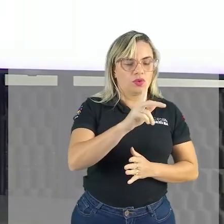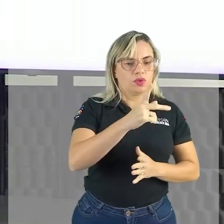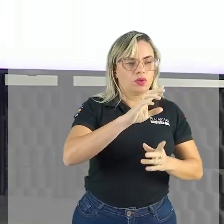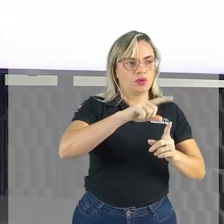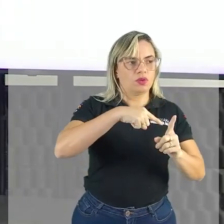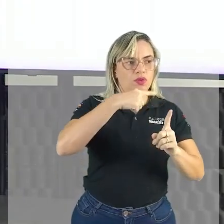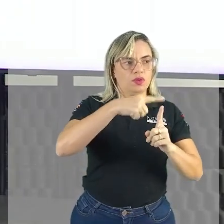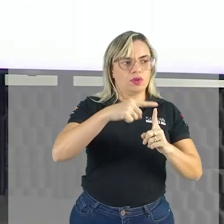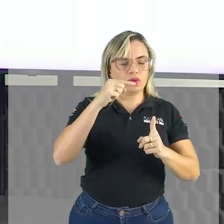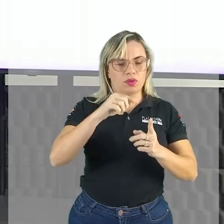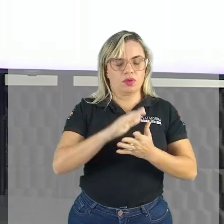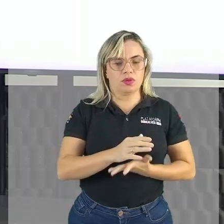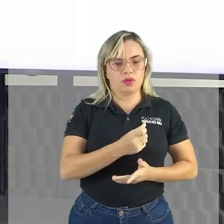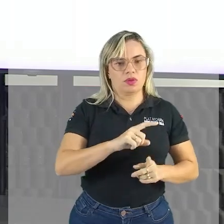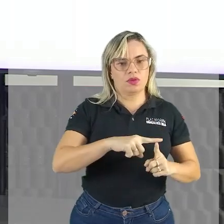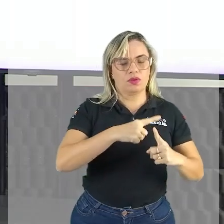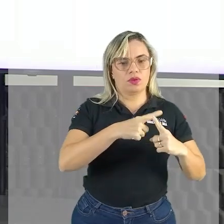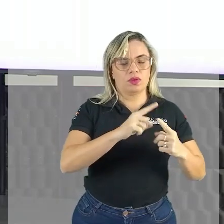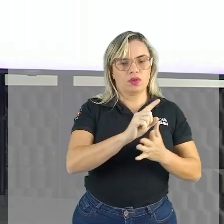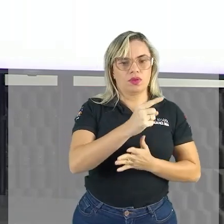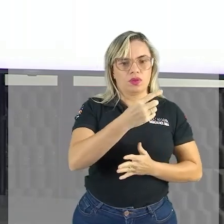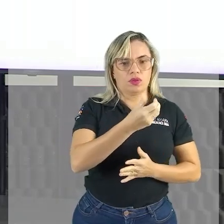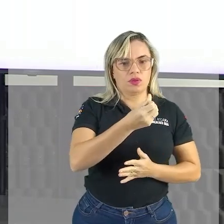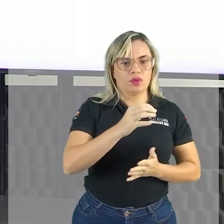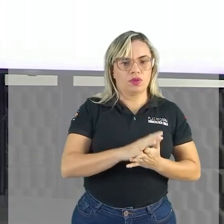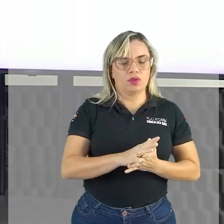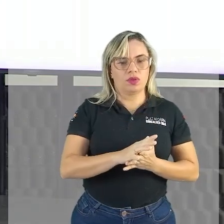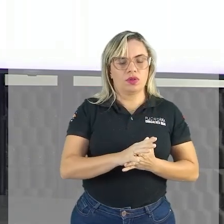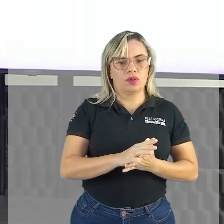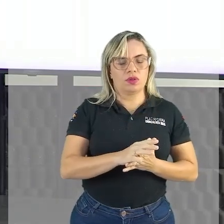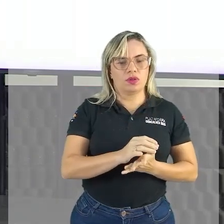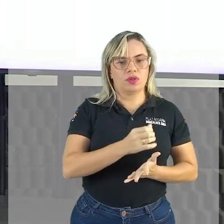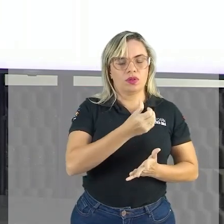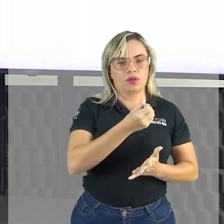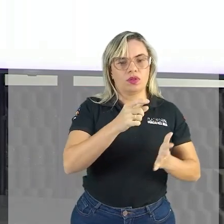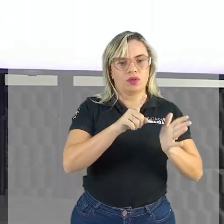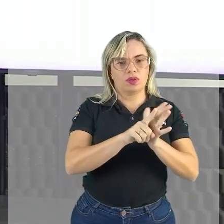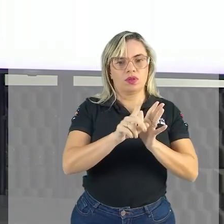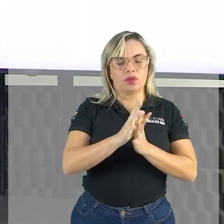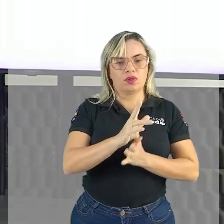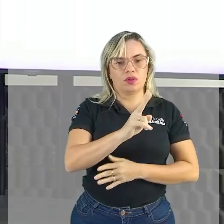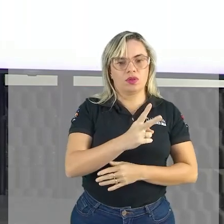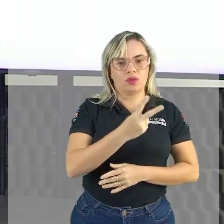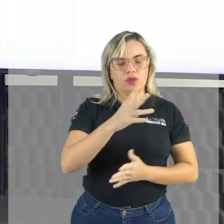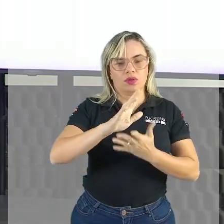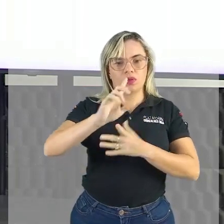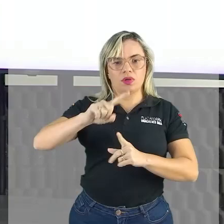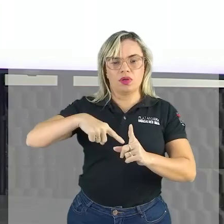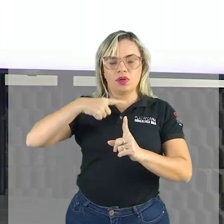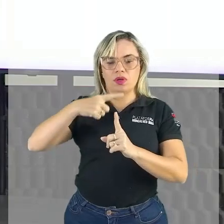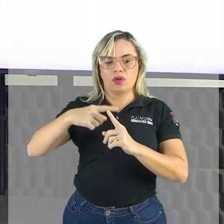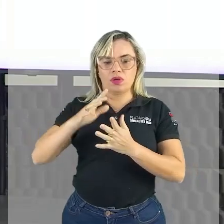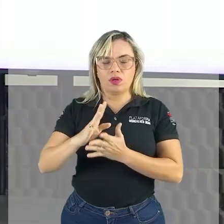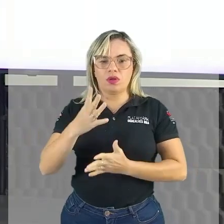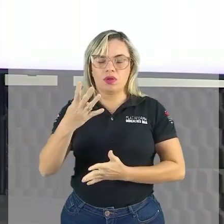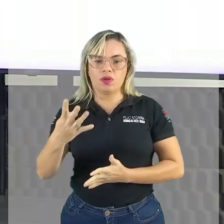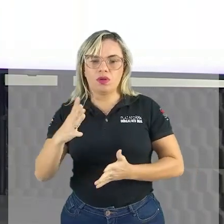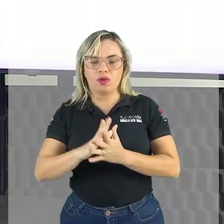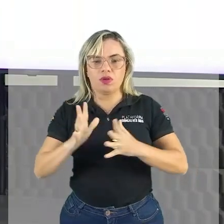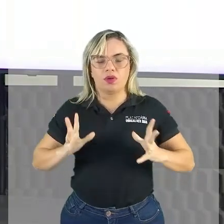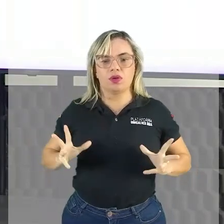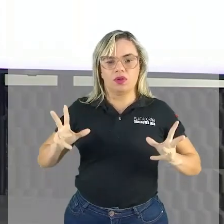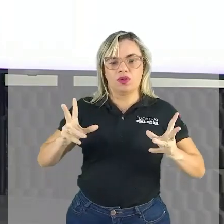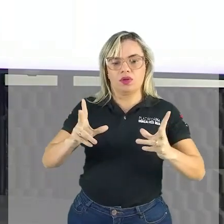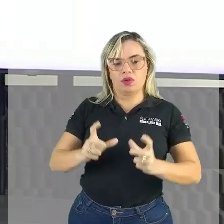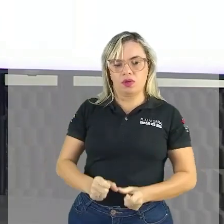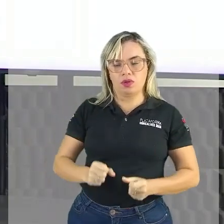6 vezes 1, 6. 6 menos 2, mais 4. O somatório de todos os